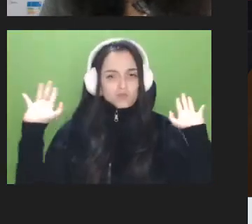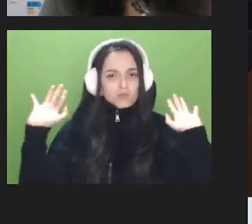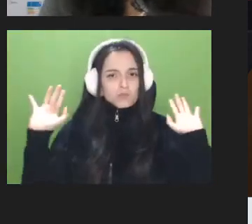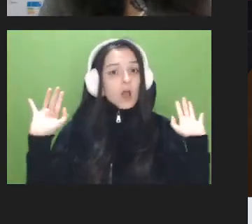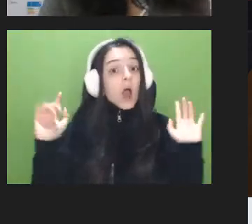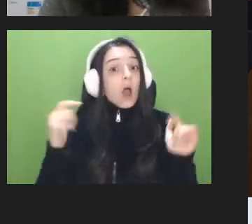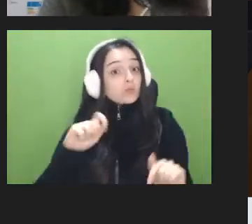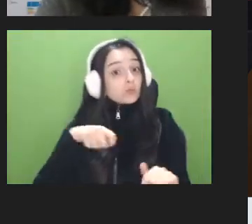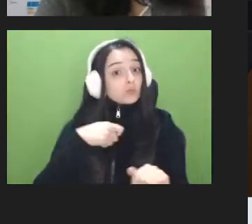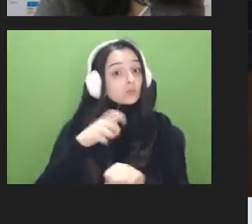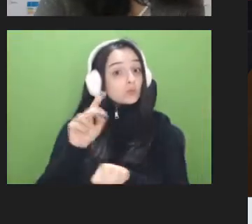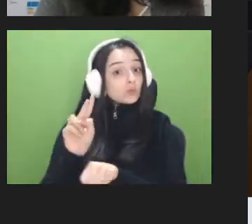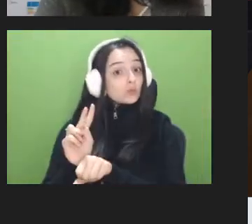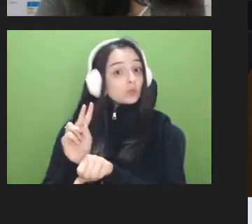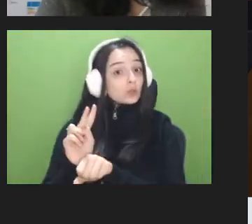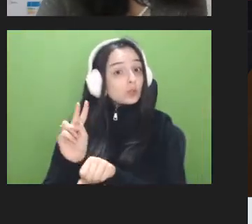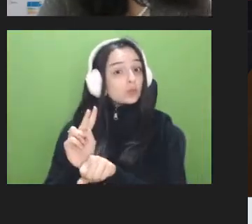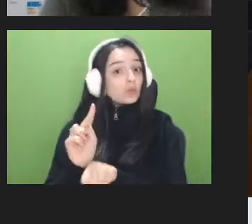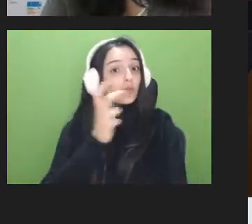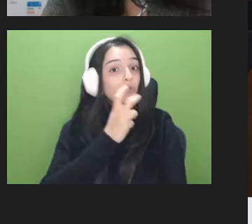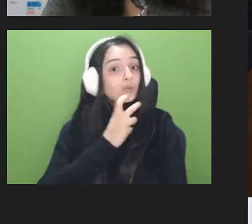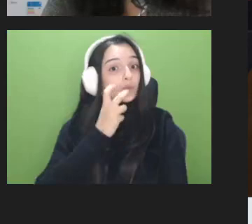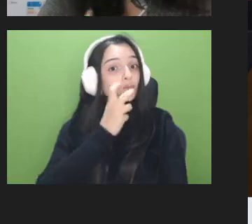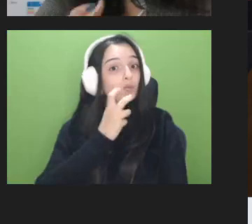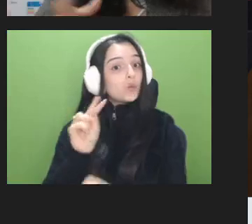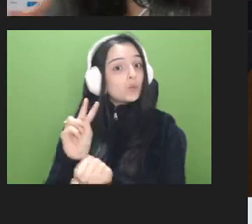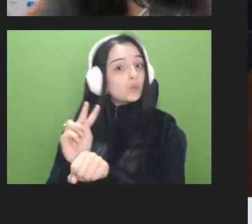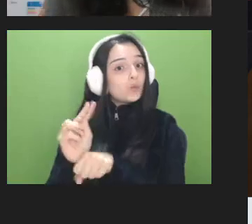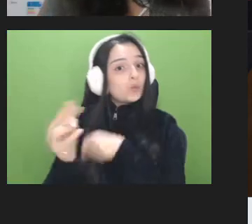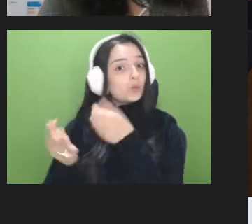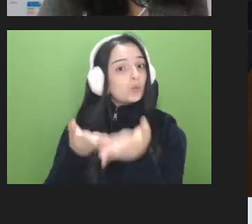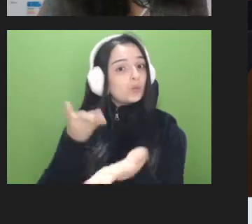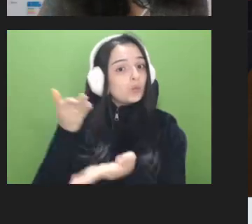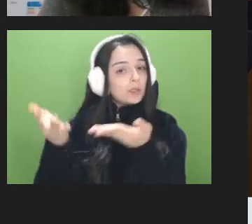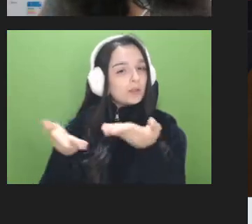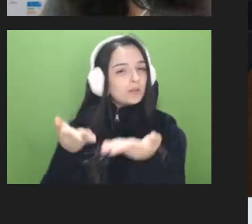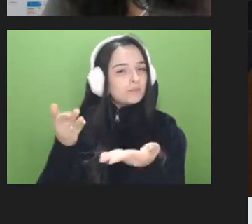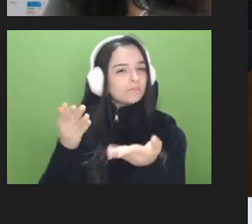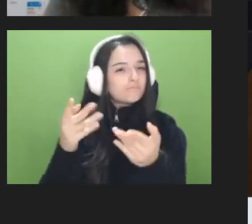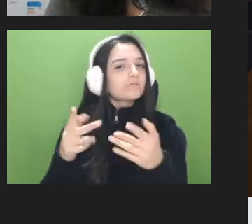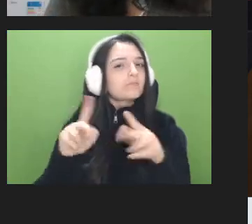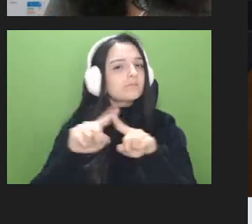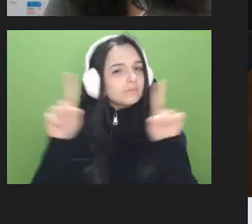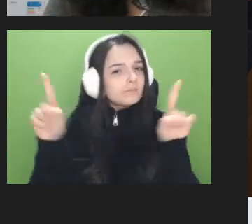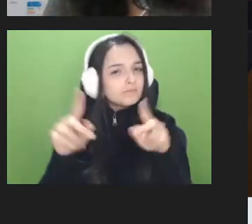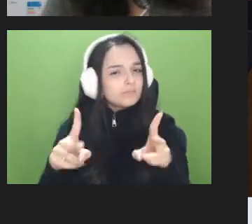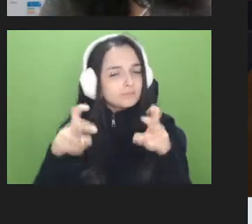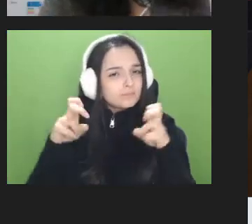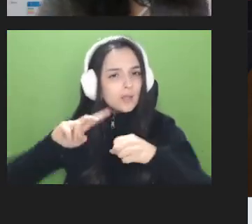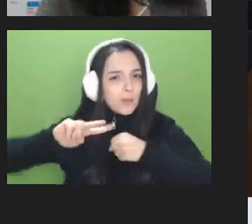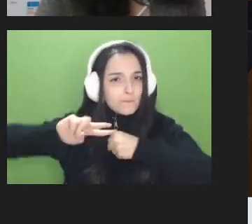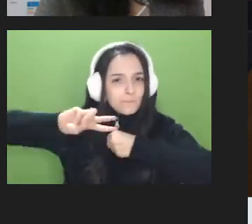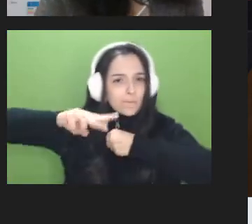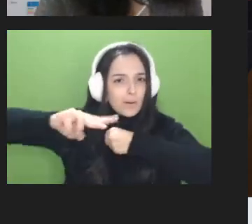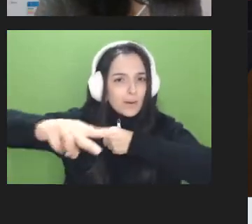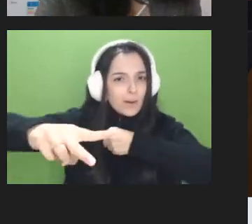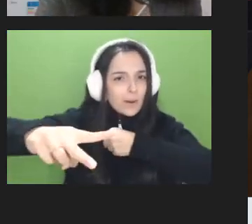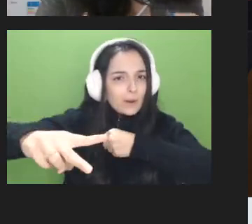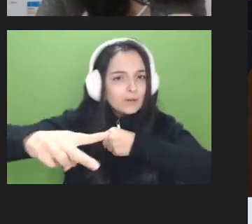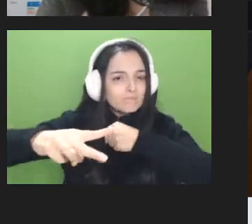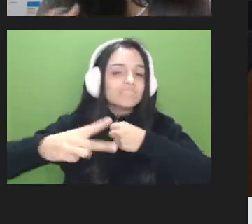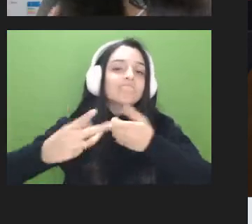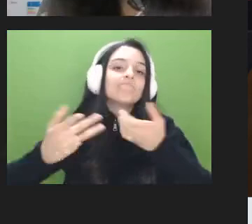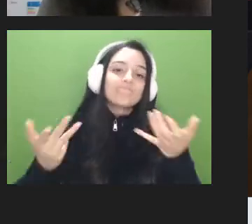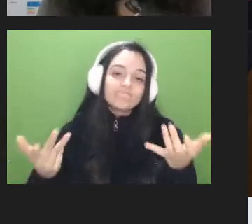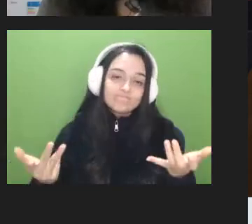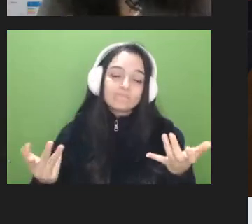cuidadoras, né? Mas percebe o efeito prático? Então, em nome